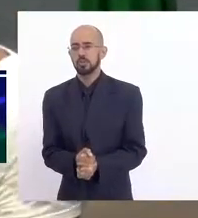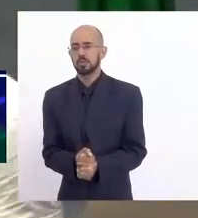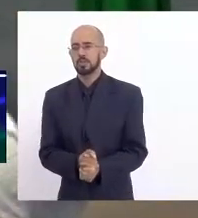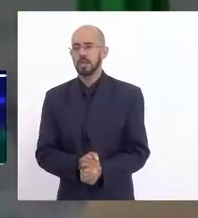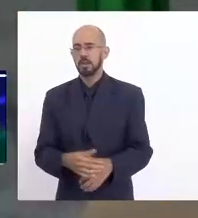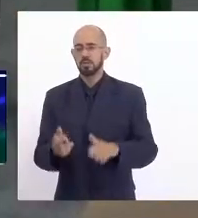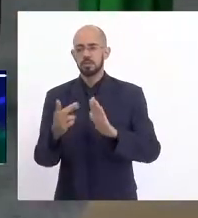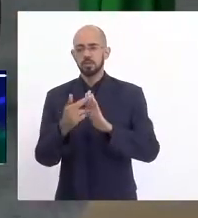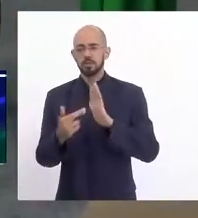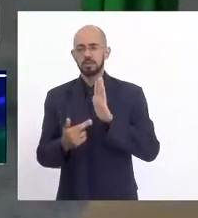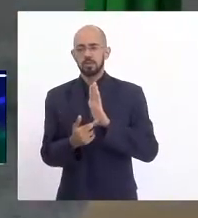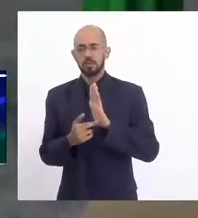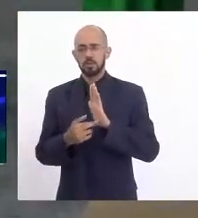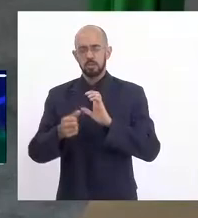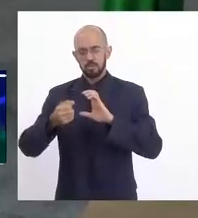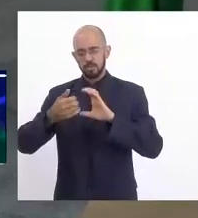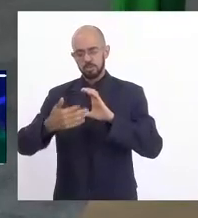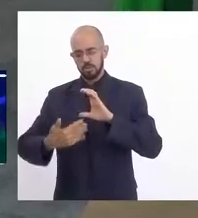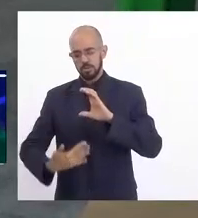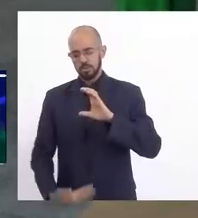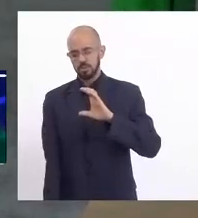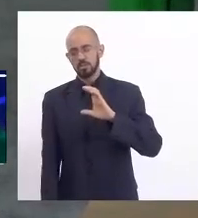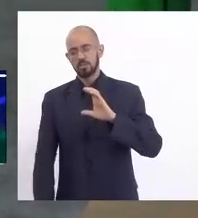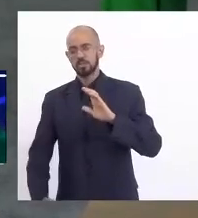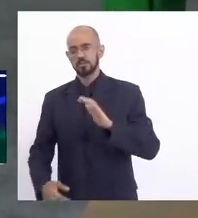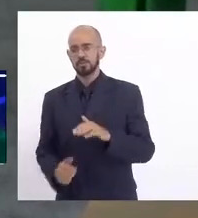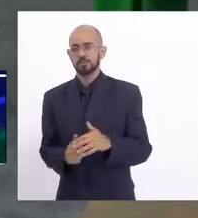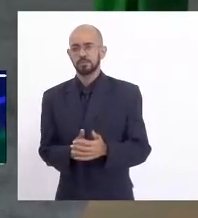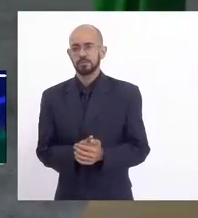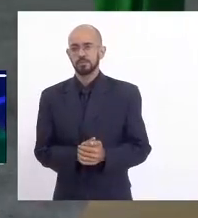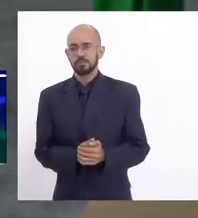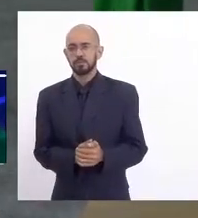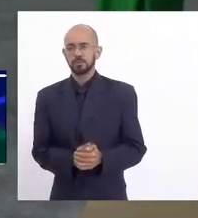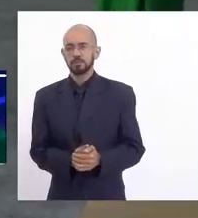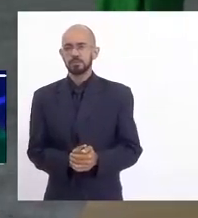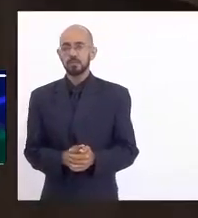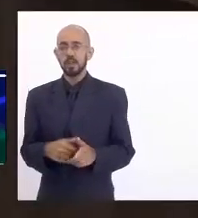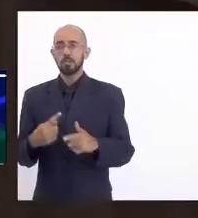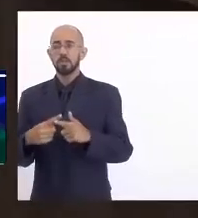do benefício, é isso. Pois 30 é. De junho. Não, perfeito, eu entendi. É porque eu fiz uma emenda,